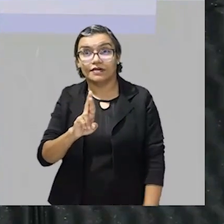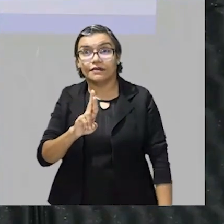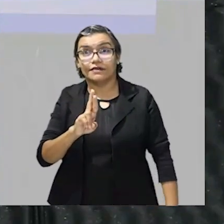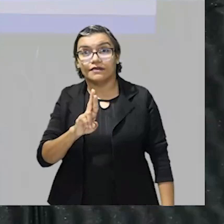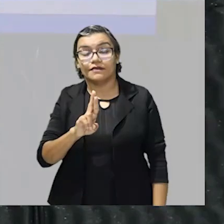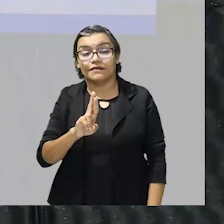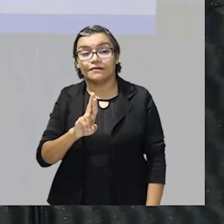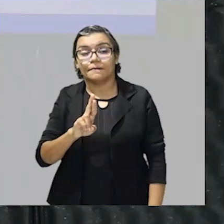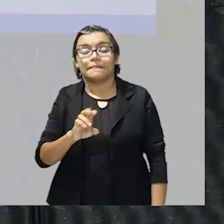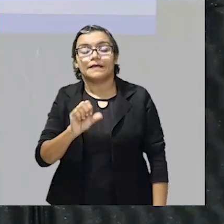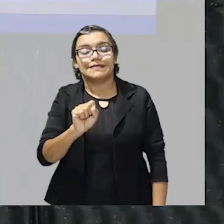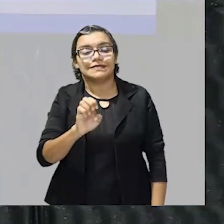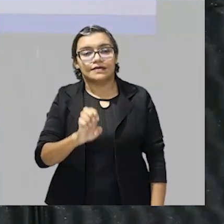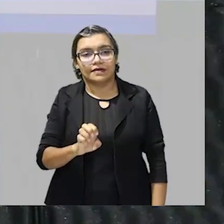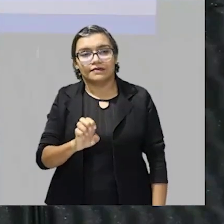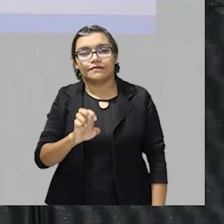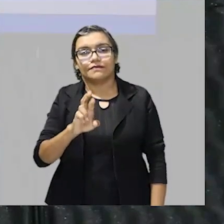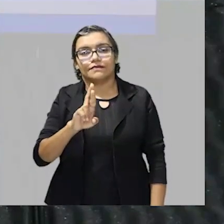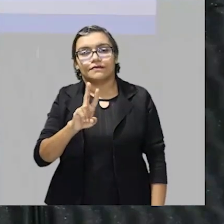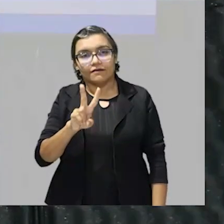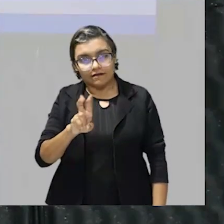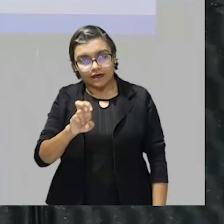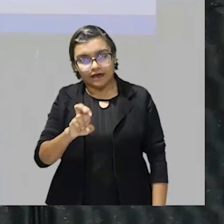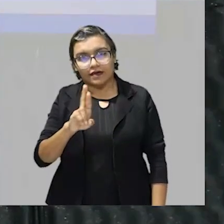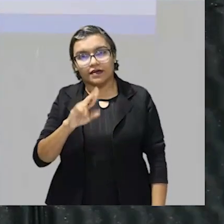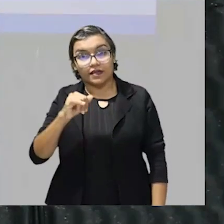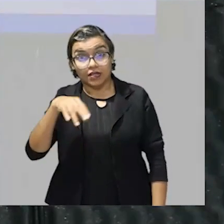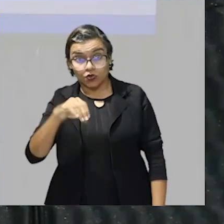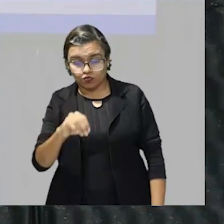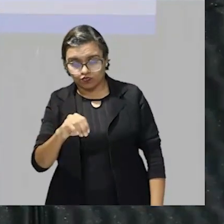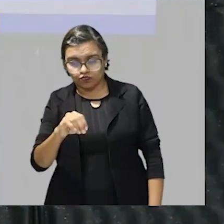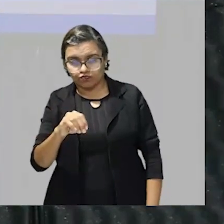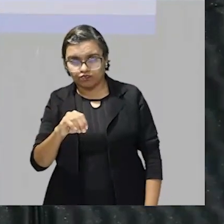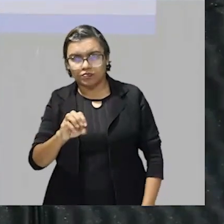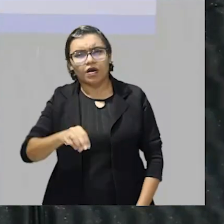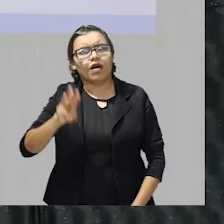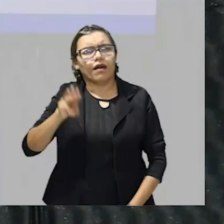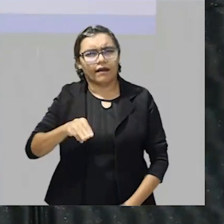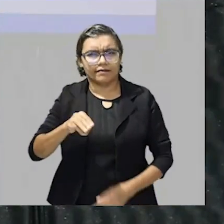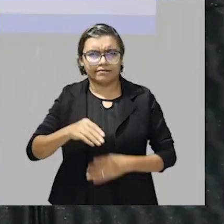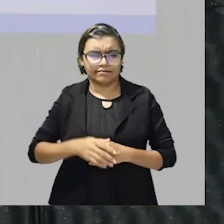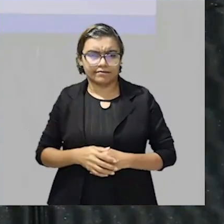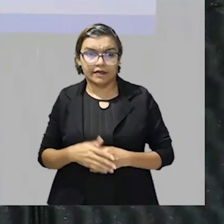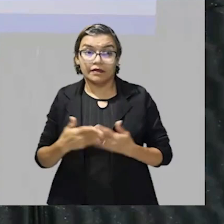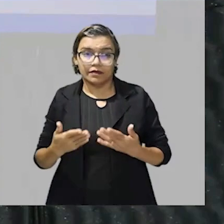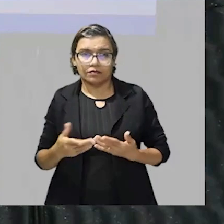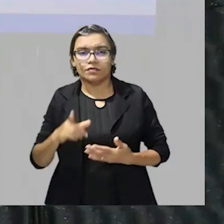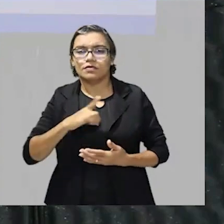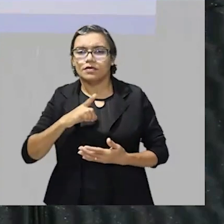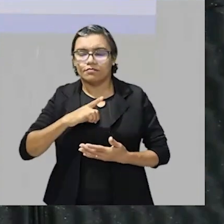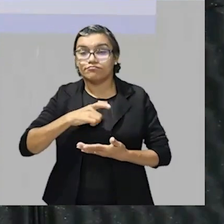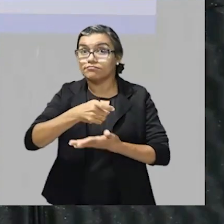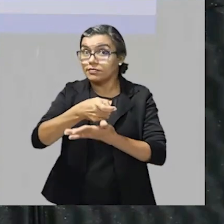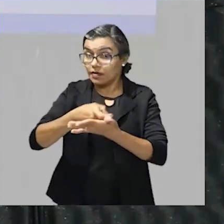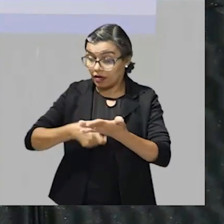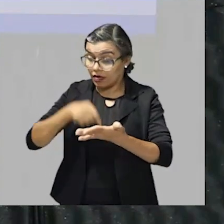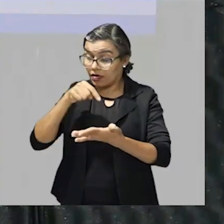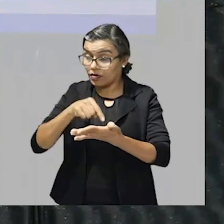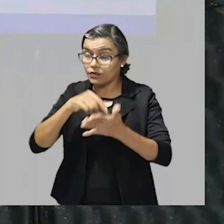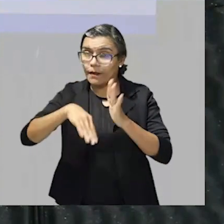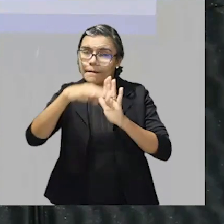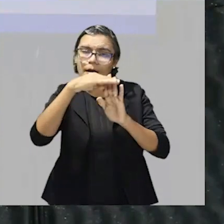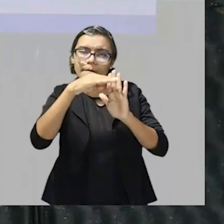contextualizando gente tá falando de texto contexto texto É aquele conjunto né de elementos que eu vou